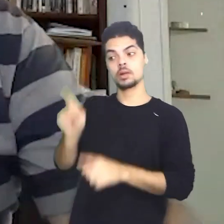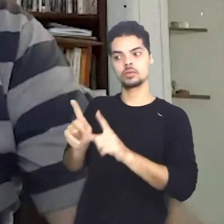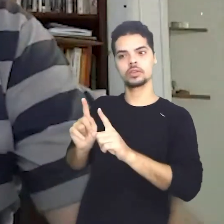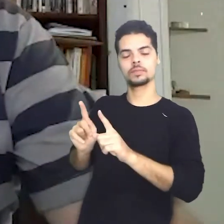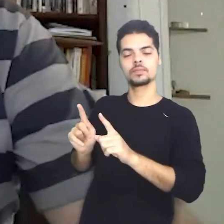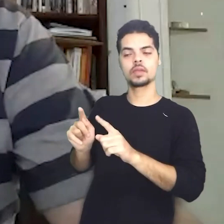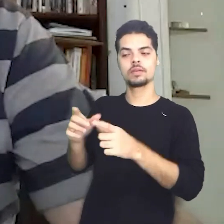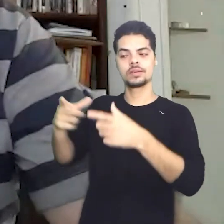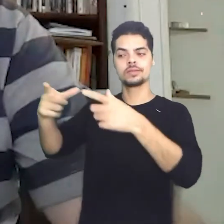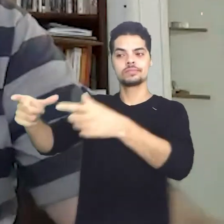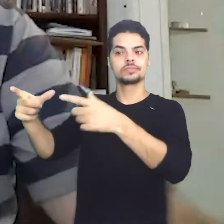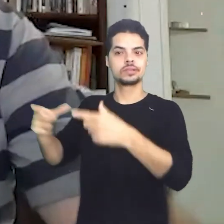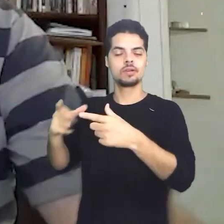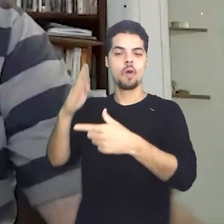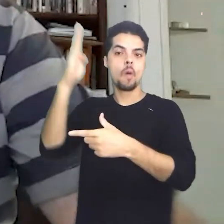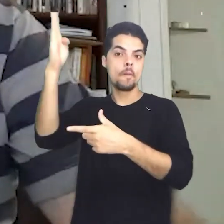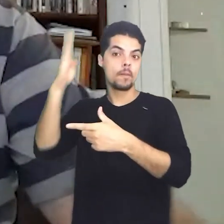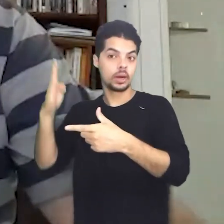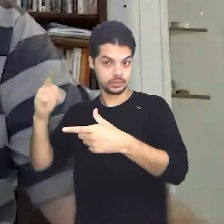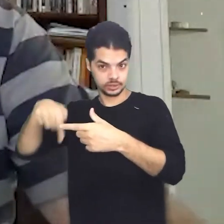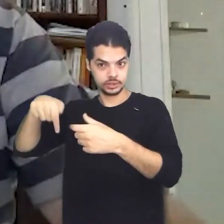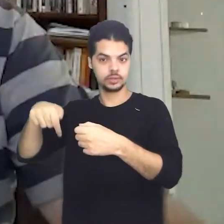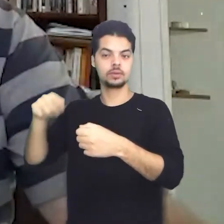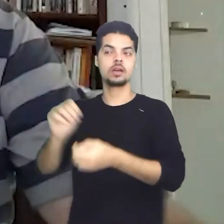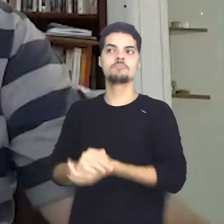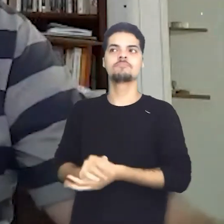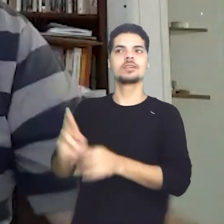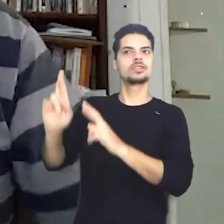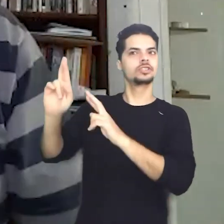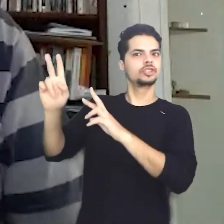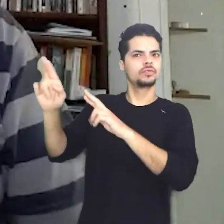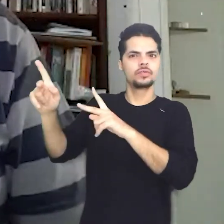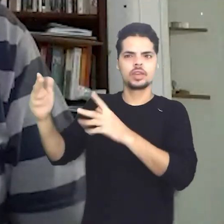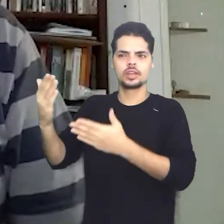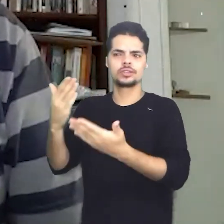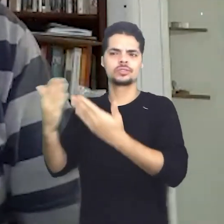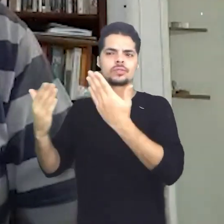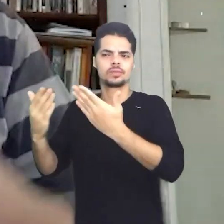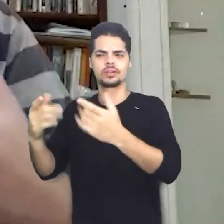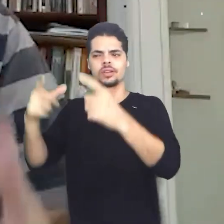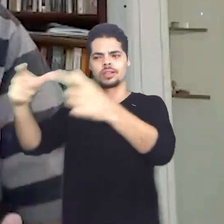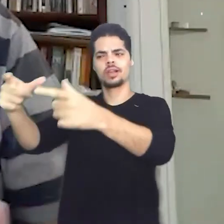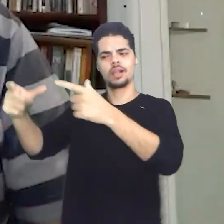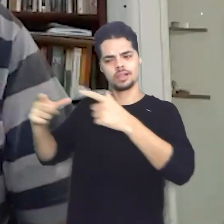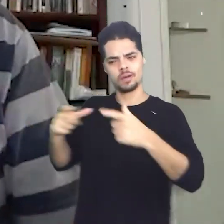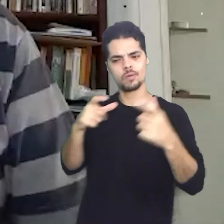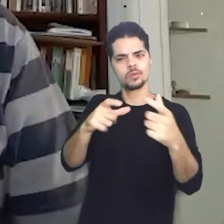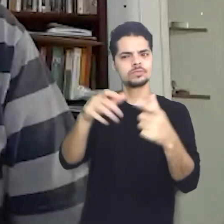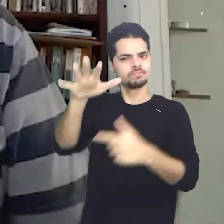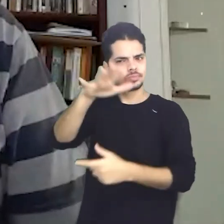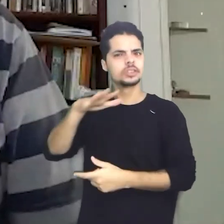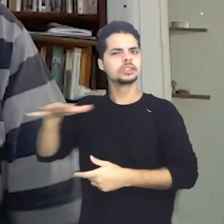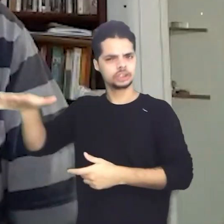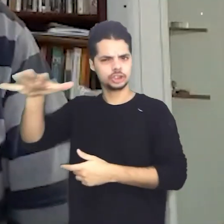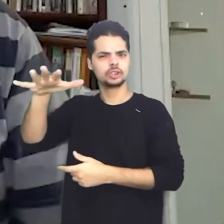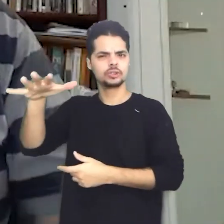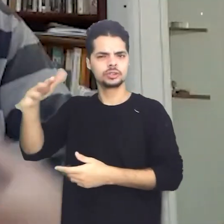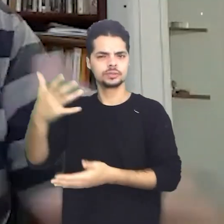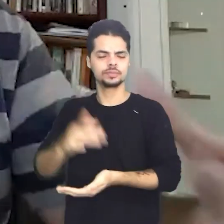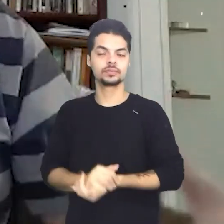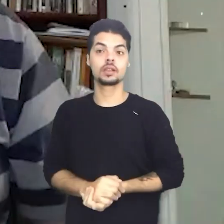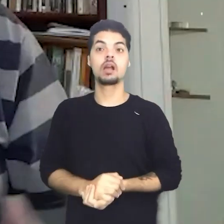diferenças é importante lembrar que o enorme território português da América então conhecido como Brasil